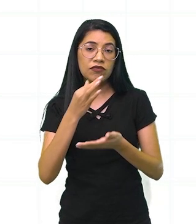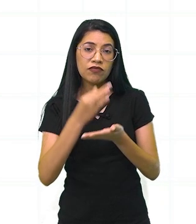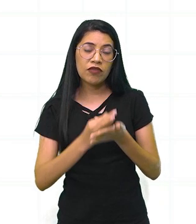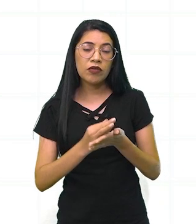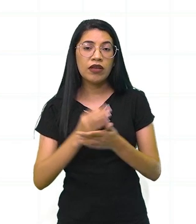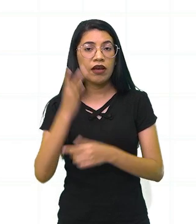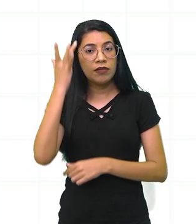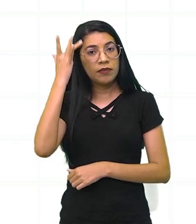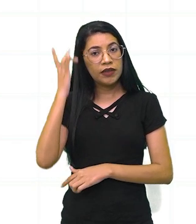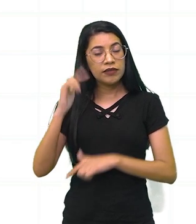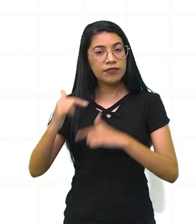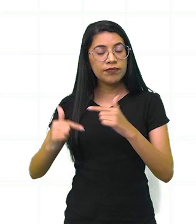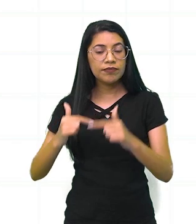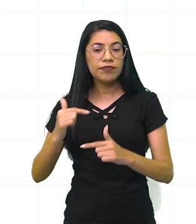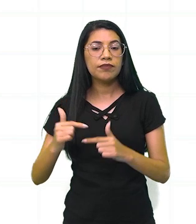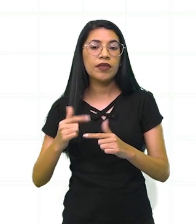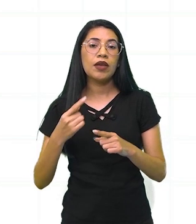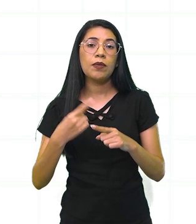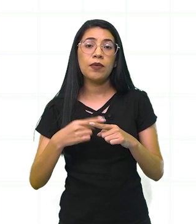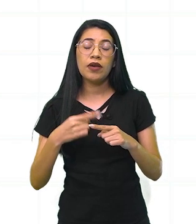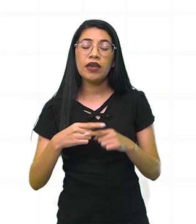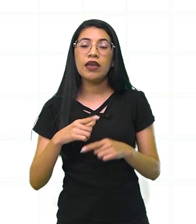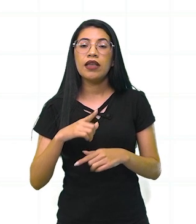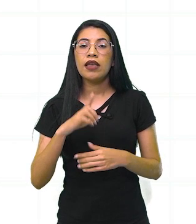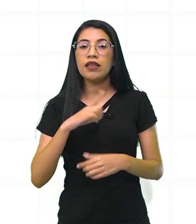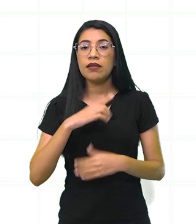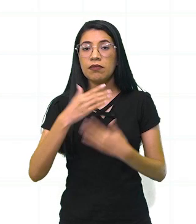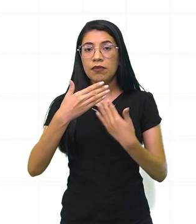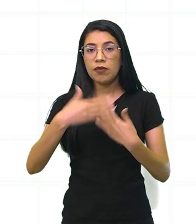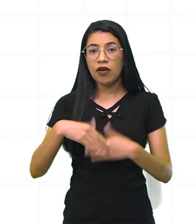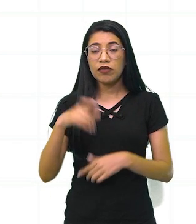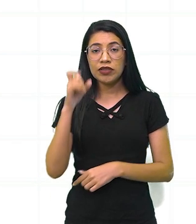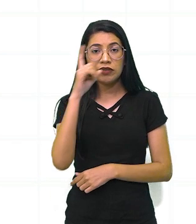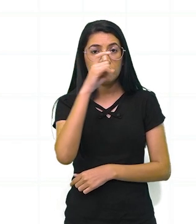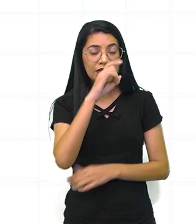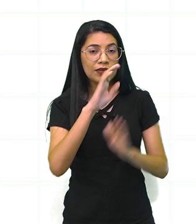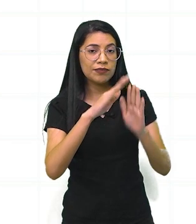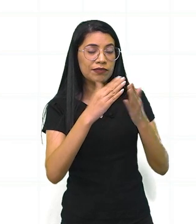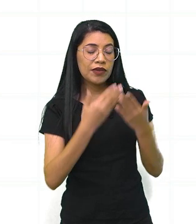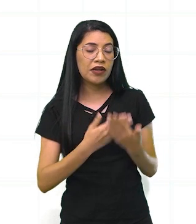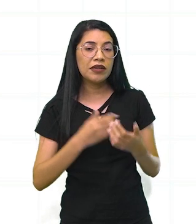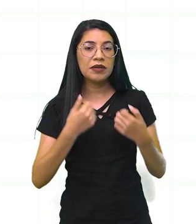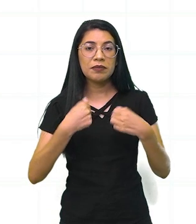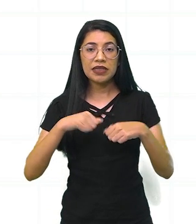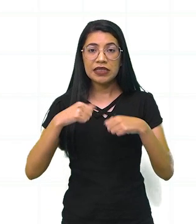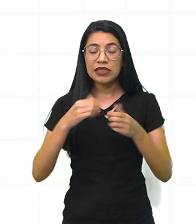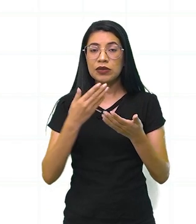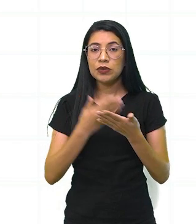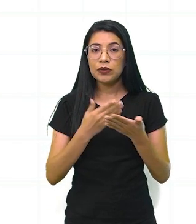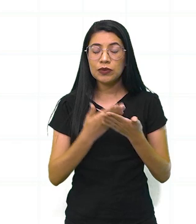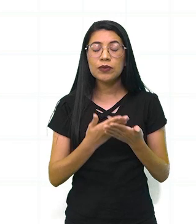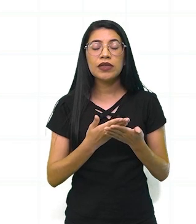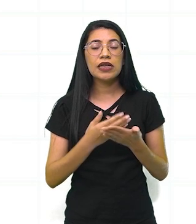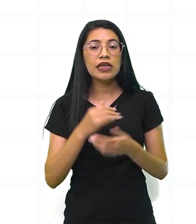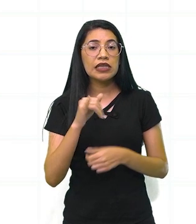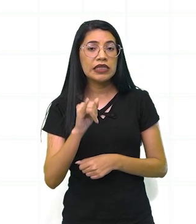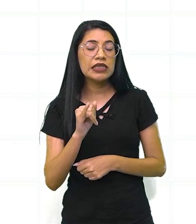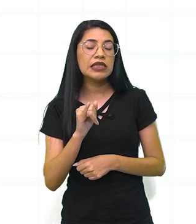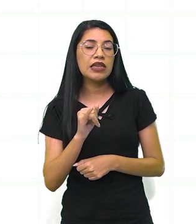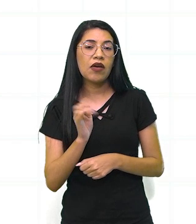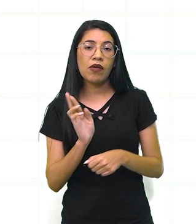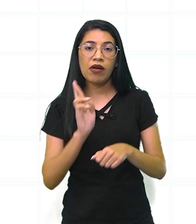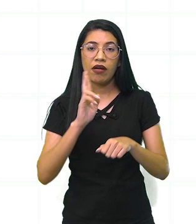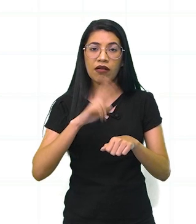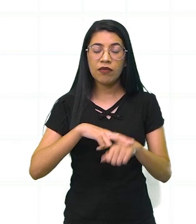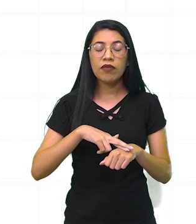amanhã ao trabalho em razão de uma prova bem difícil no colégio precisarei estudar pois se eu for mal nessa